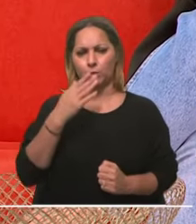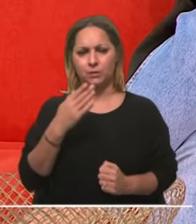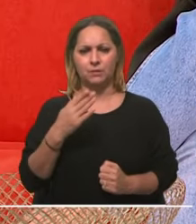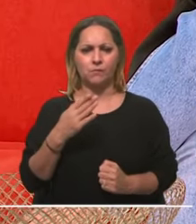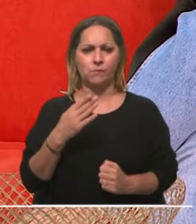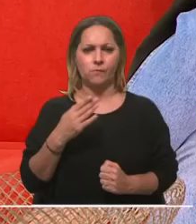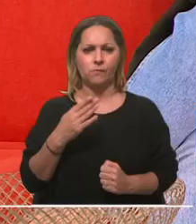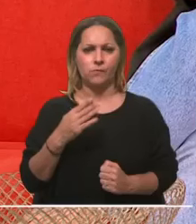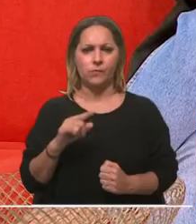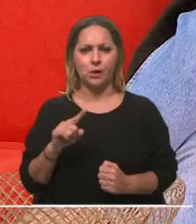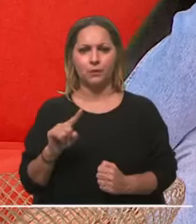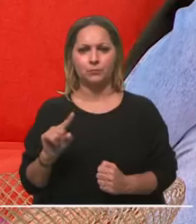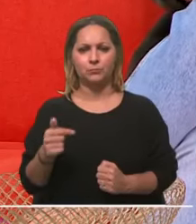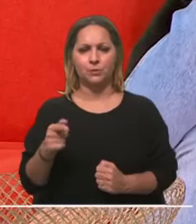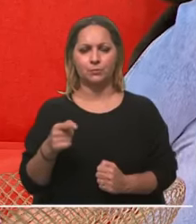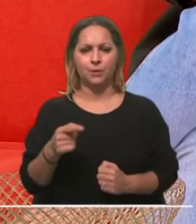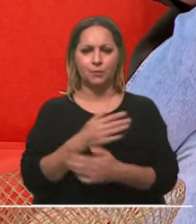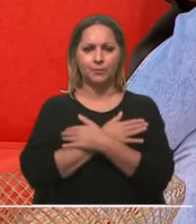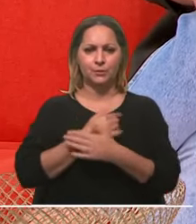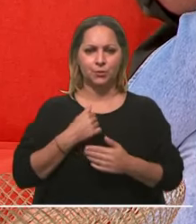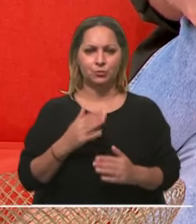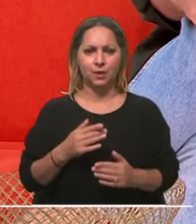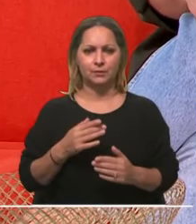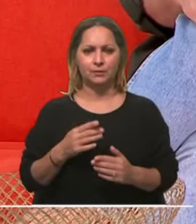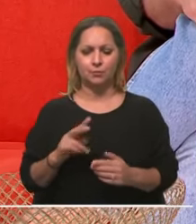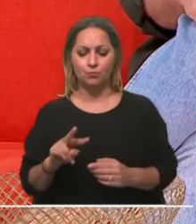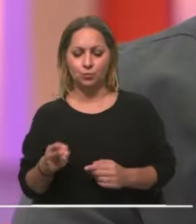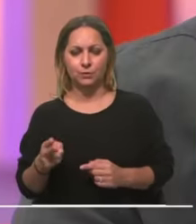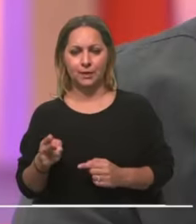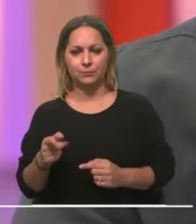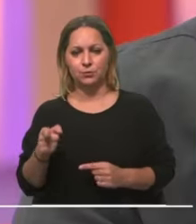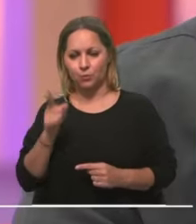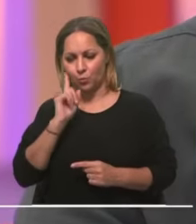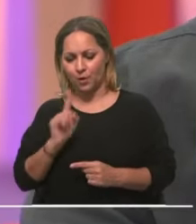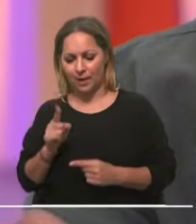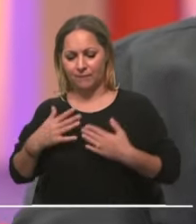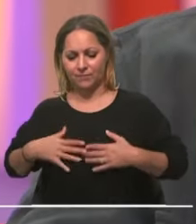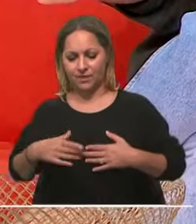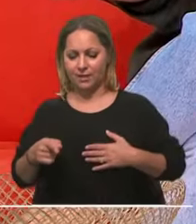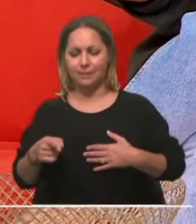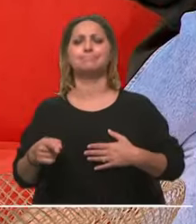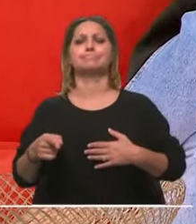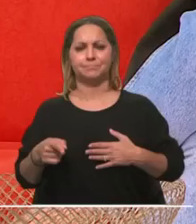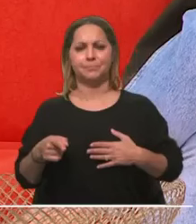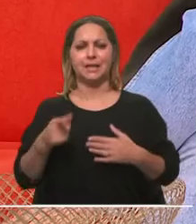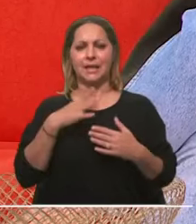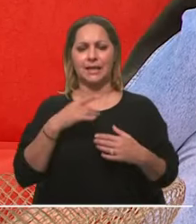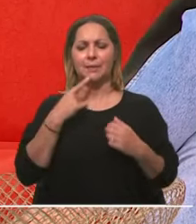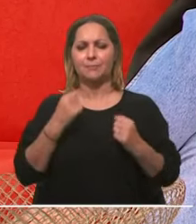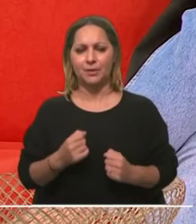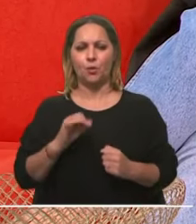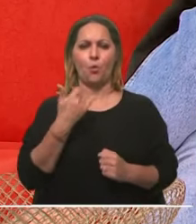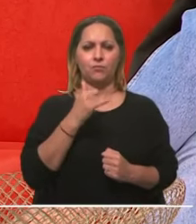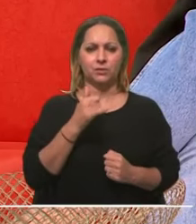os género e ele ah deu meu abraço pronto pá já estou vestido Bora Siga e a partir daí é fácil tu ou queres uma birra ou Queres que ele seja